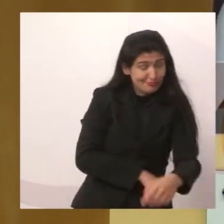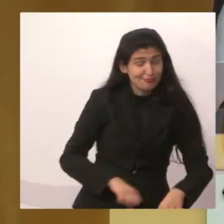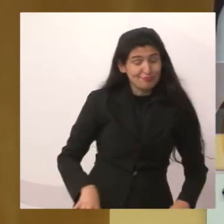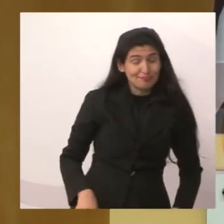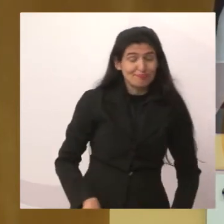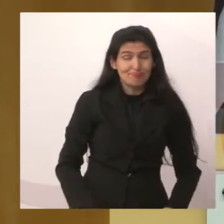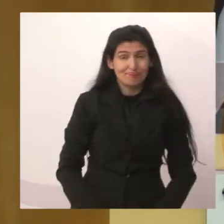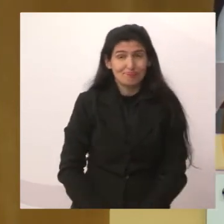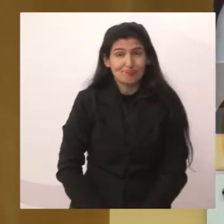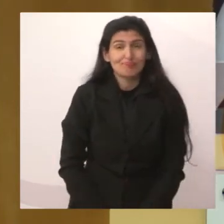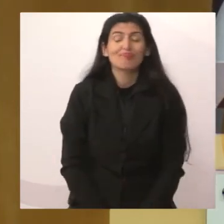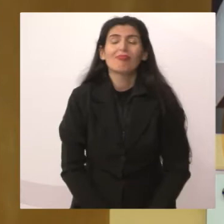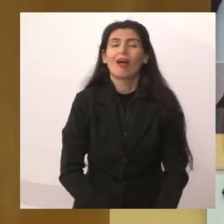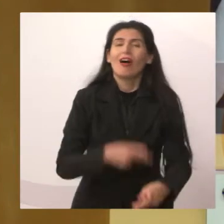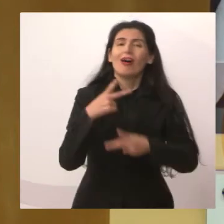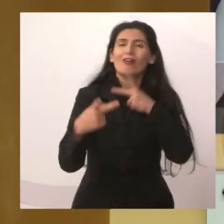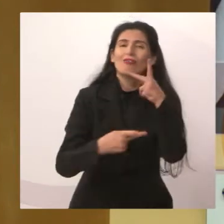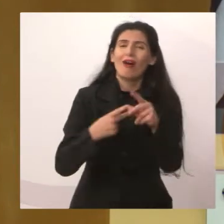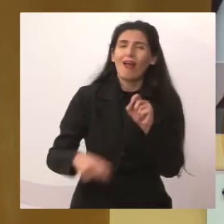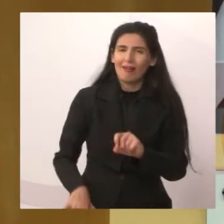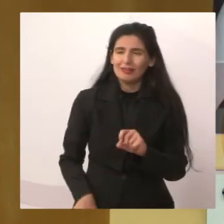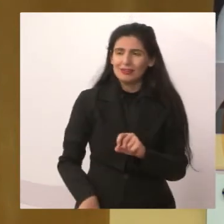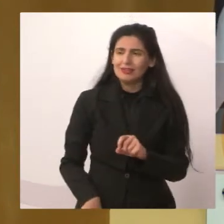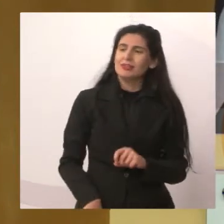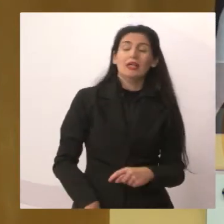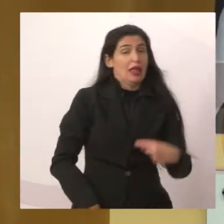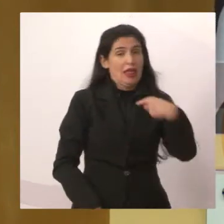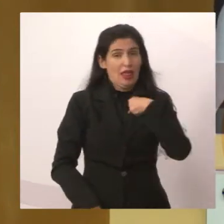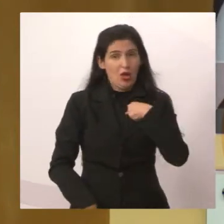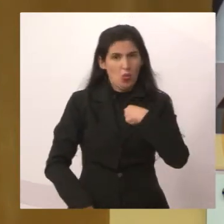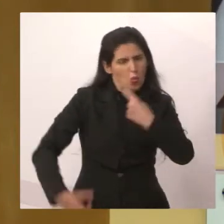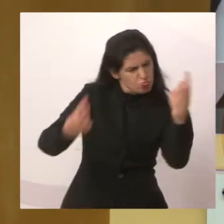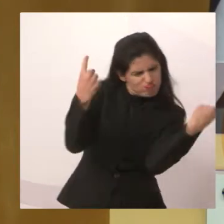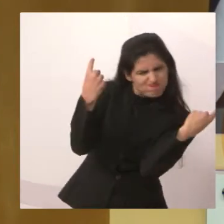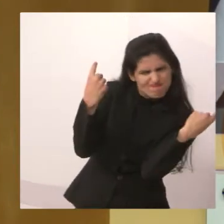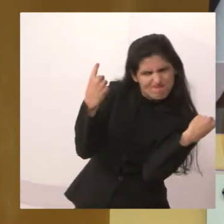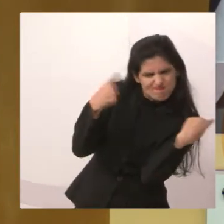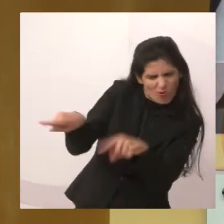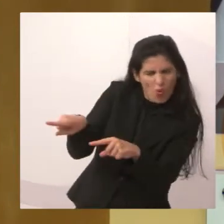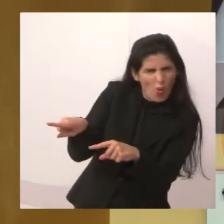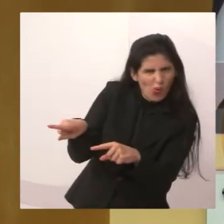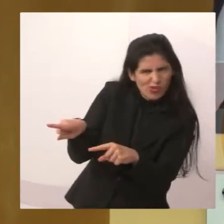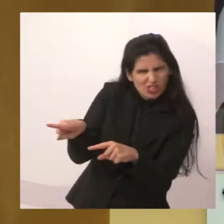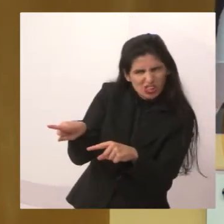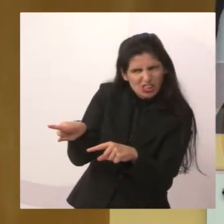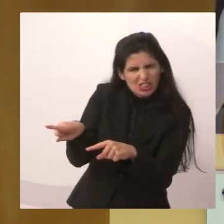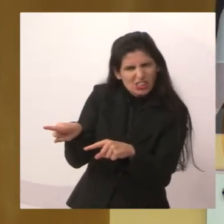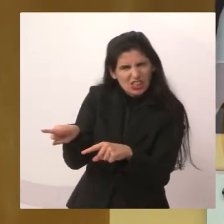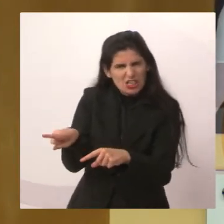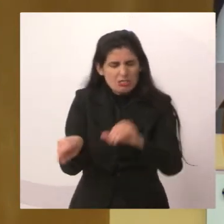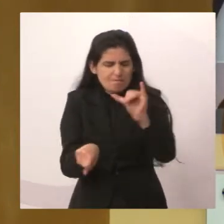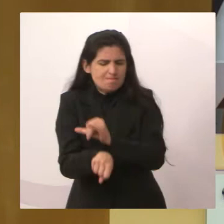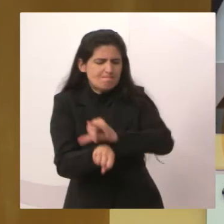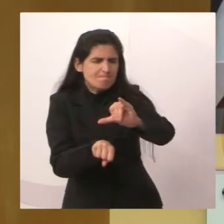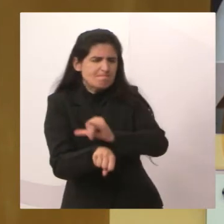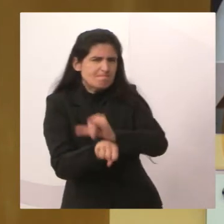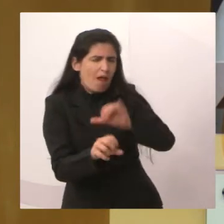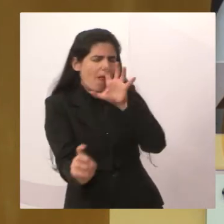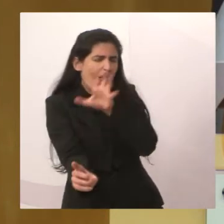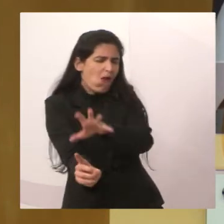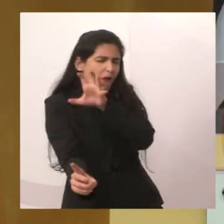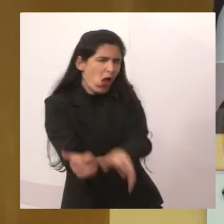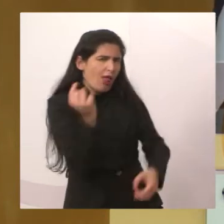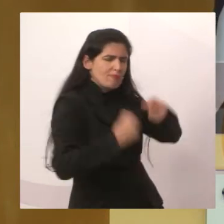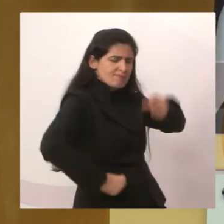quero me posicionar que eu sou contra esse tipo de fazer política, ou